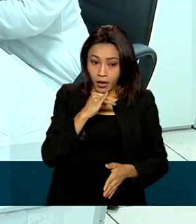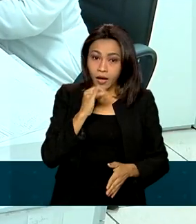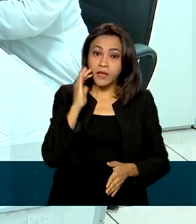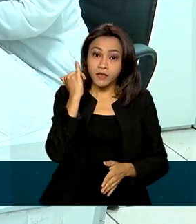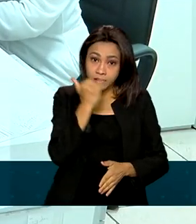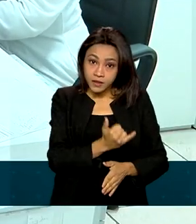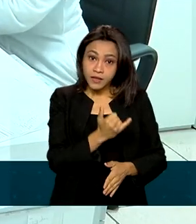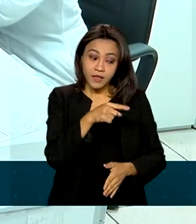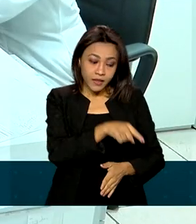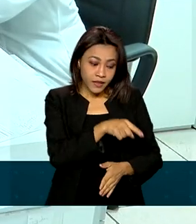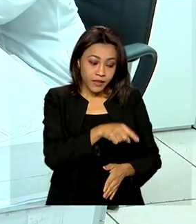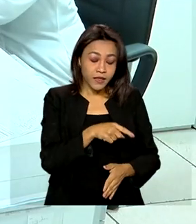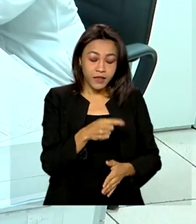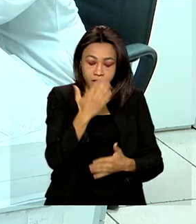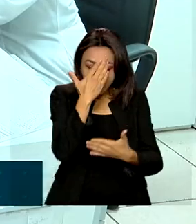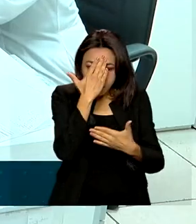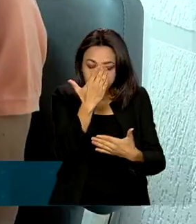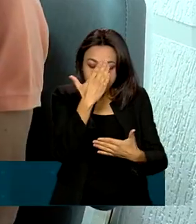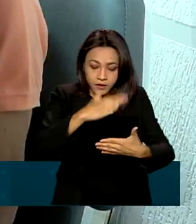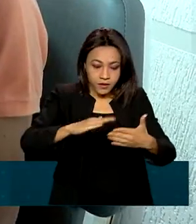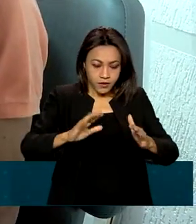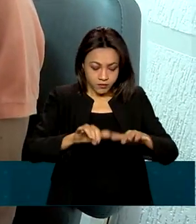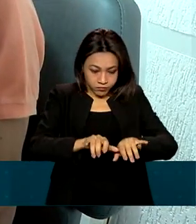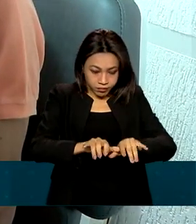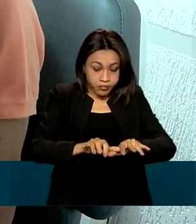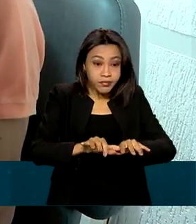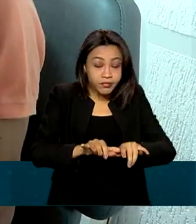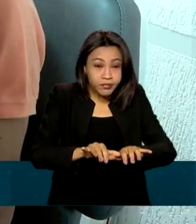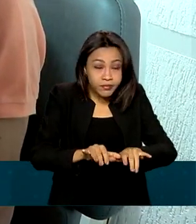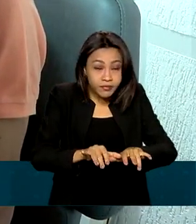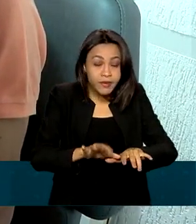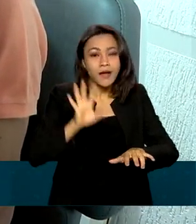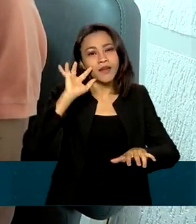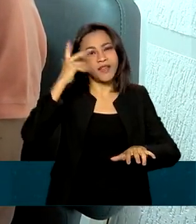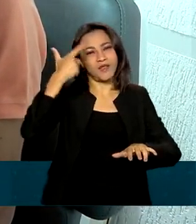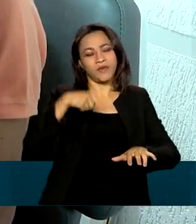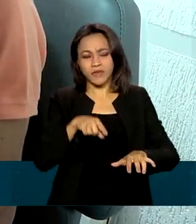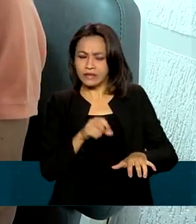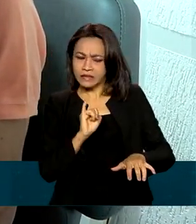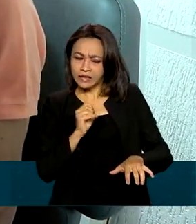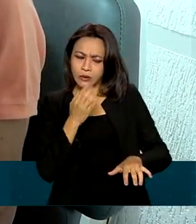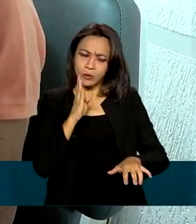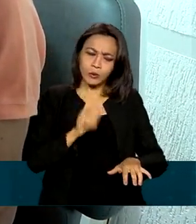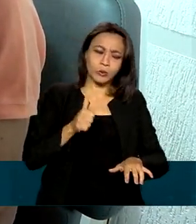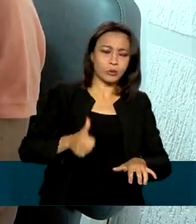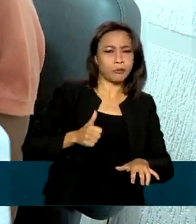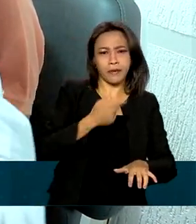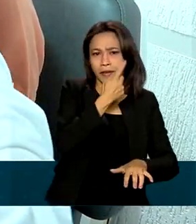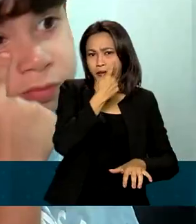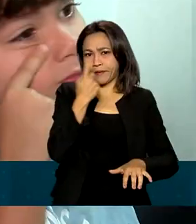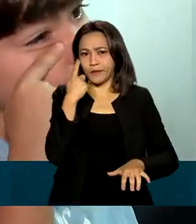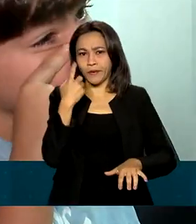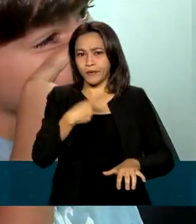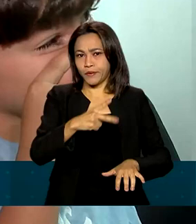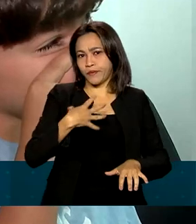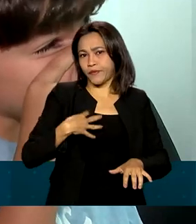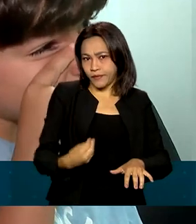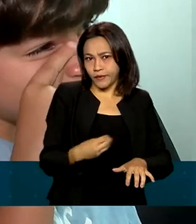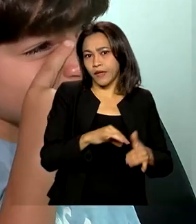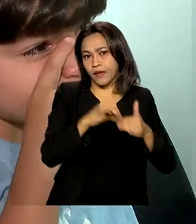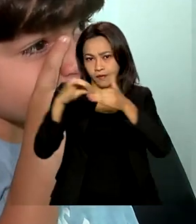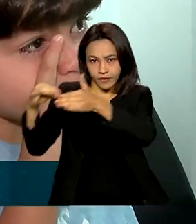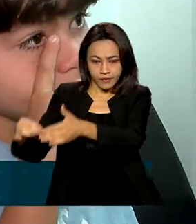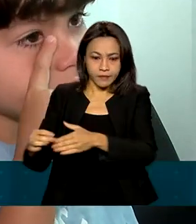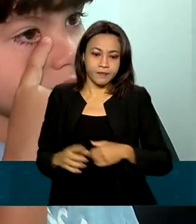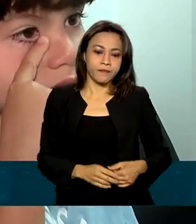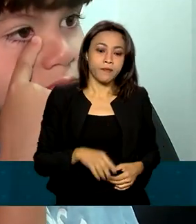o pequeno tem ficado muito em frente às telas e por isso Eles resolveram checar se estava tudo bem com a visão do filho a vivemos